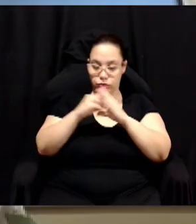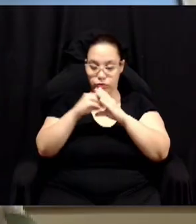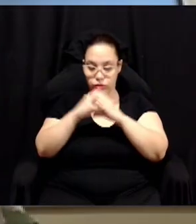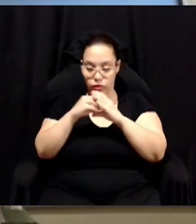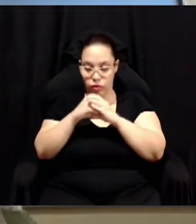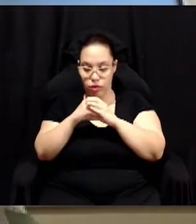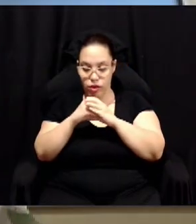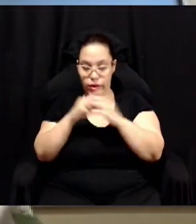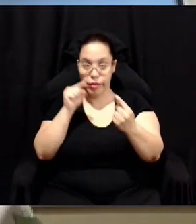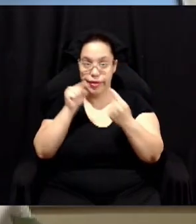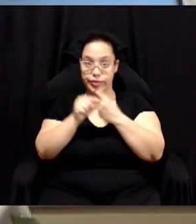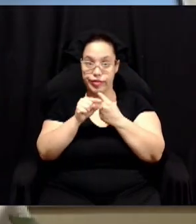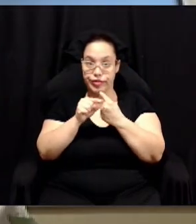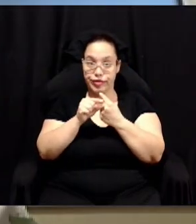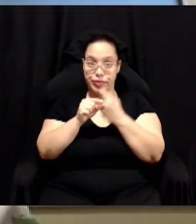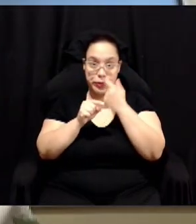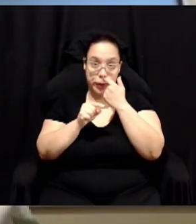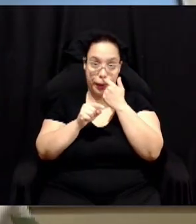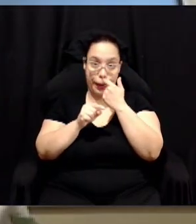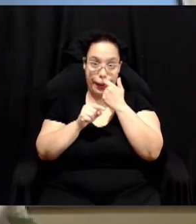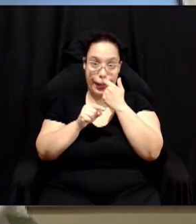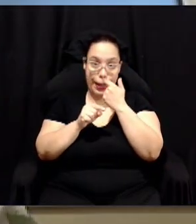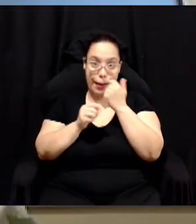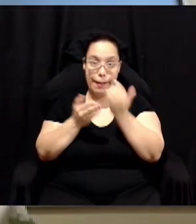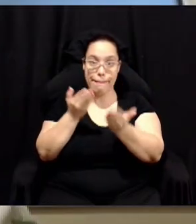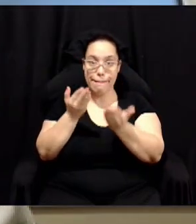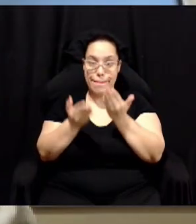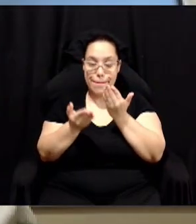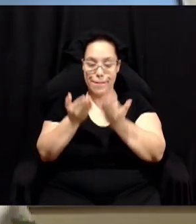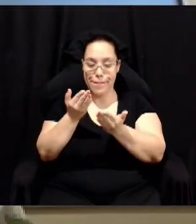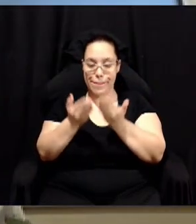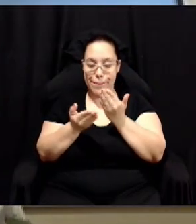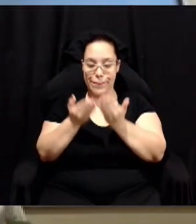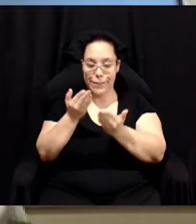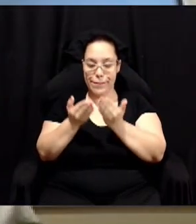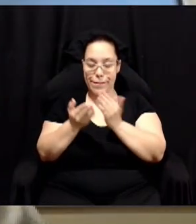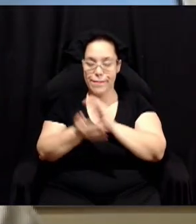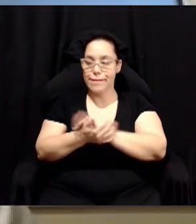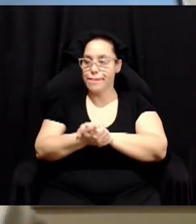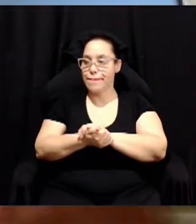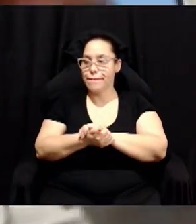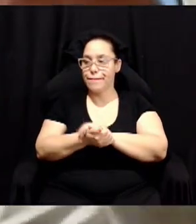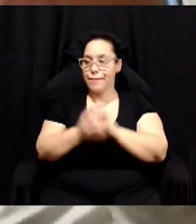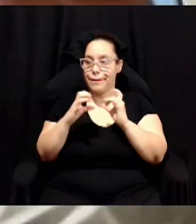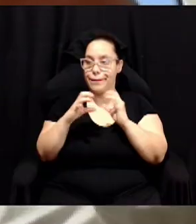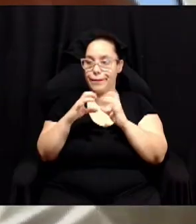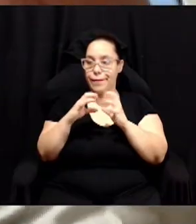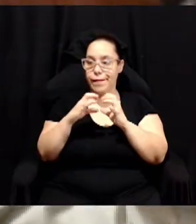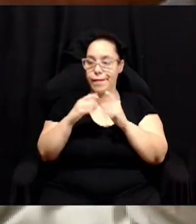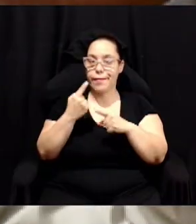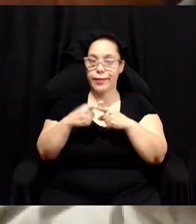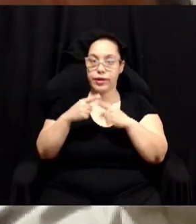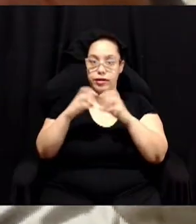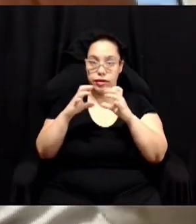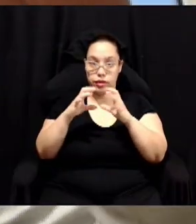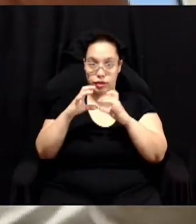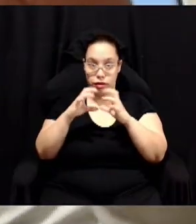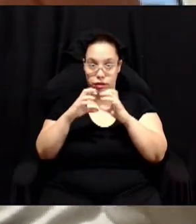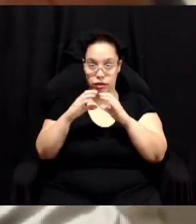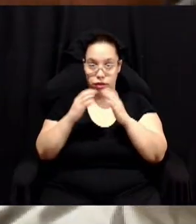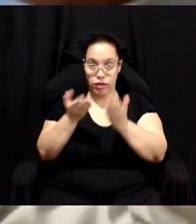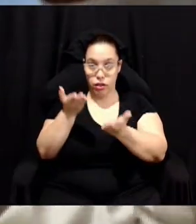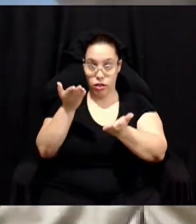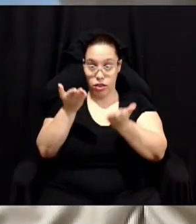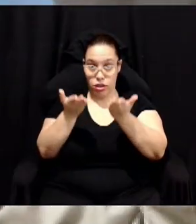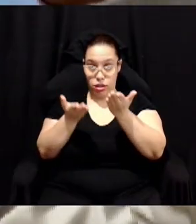contrária àquelas, buscando reequilibrar o funcionamento do cérebro. Porque o cérebro ele funciona como balança,